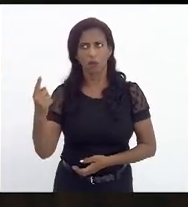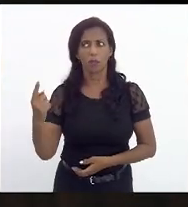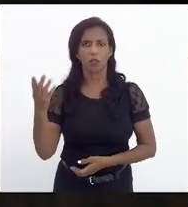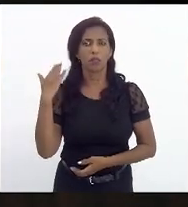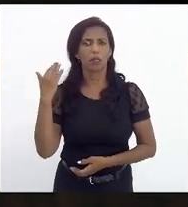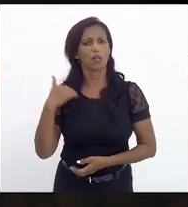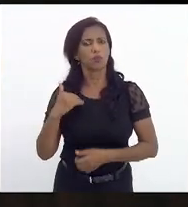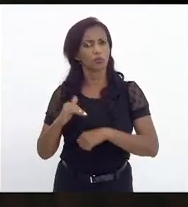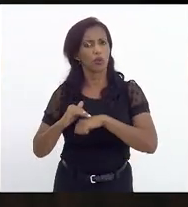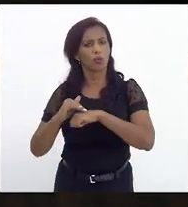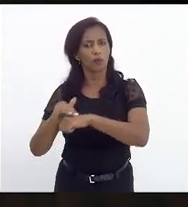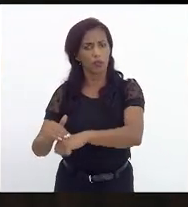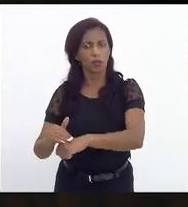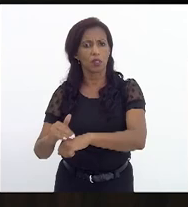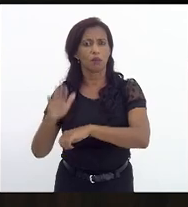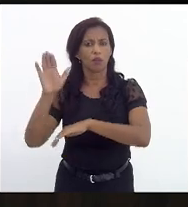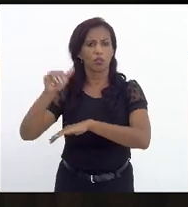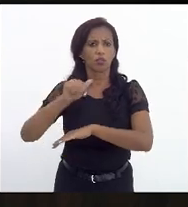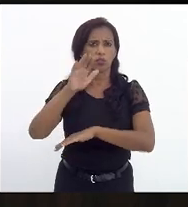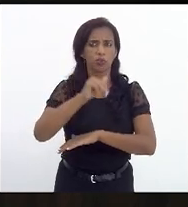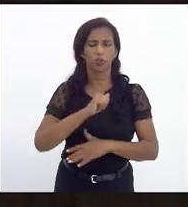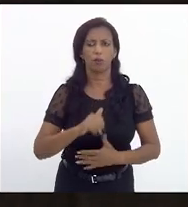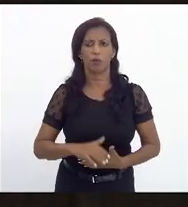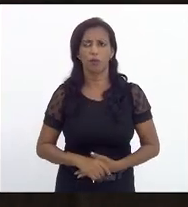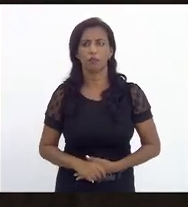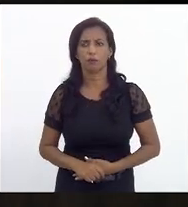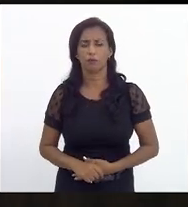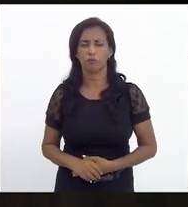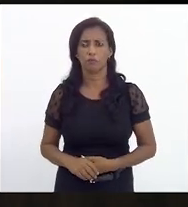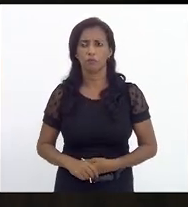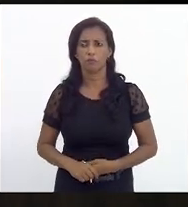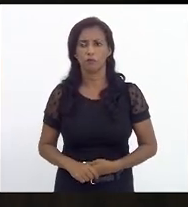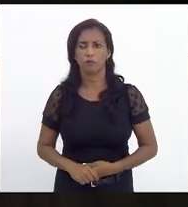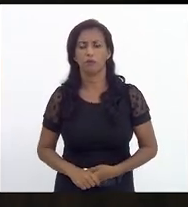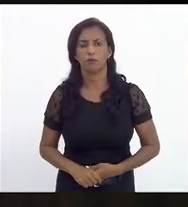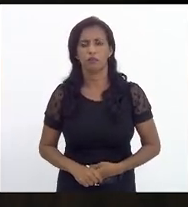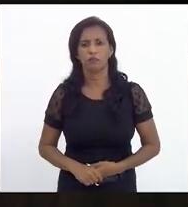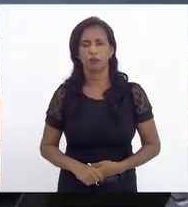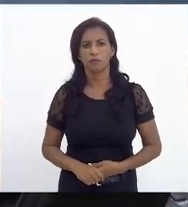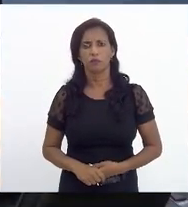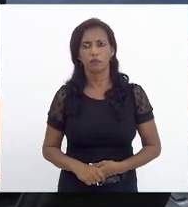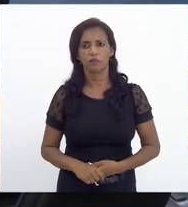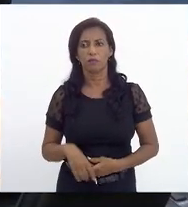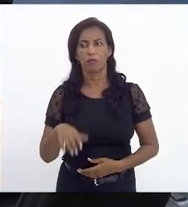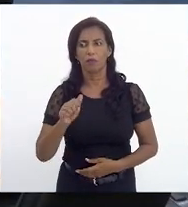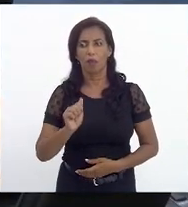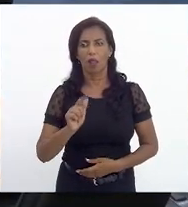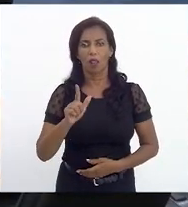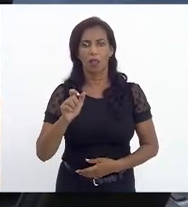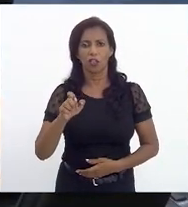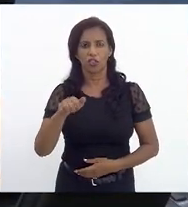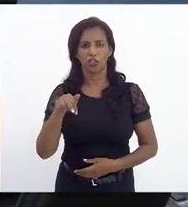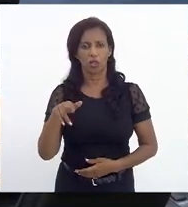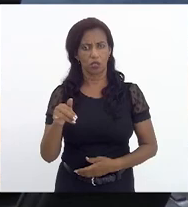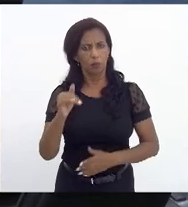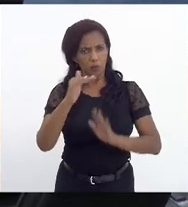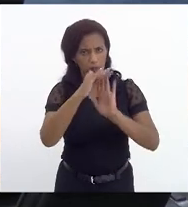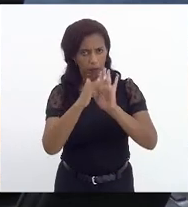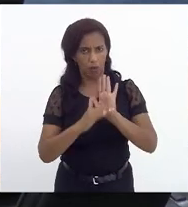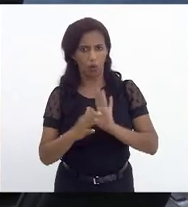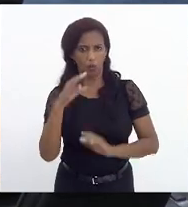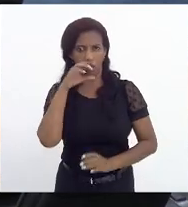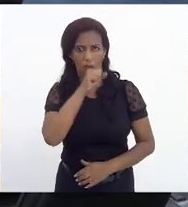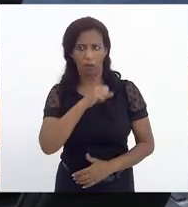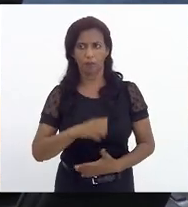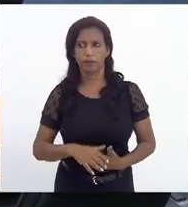despachei com o Roberto para nós chamarmos. Perfeito. Okay? Obrigado, presidente. Deputado Alexandre. Presidente, eu queria fazer um pela ordem breve, possível?